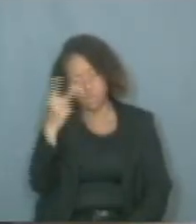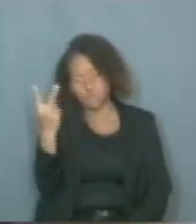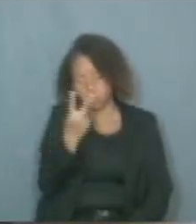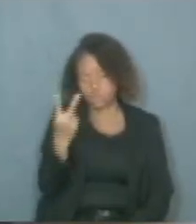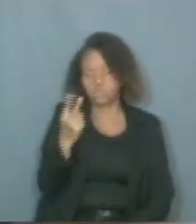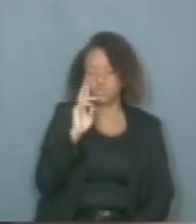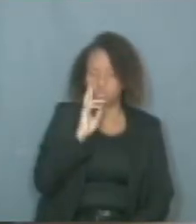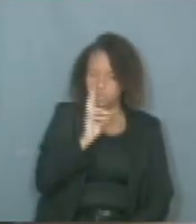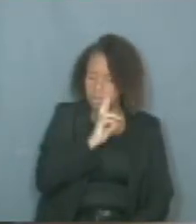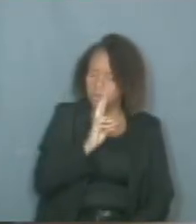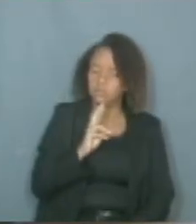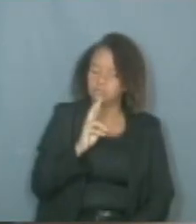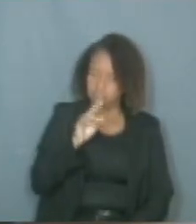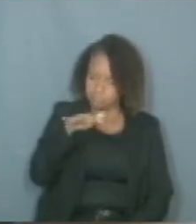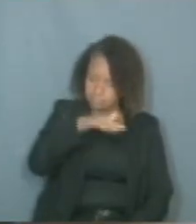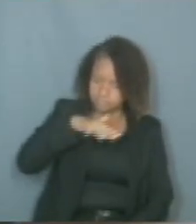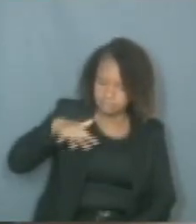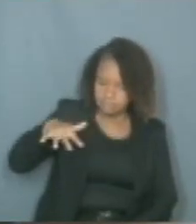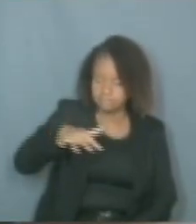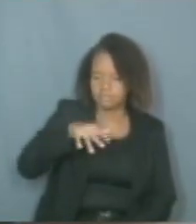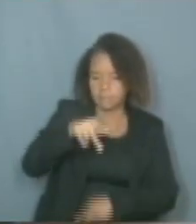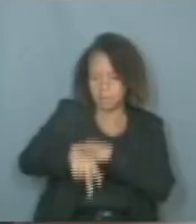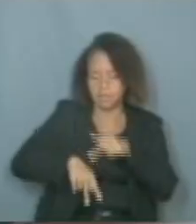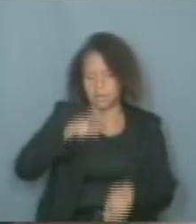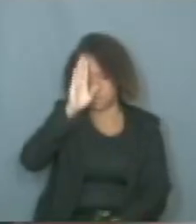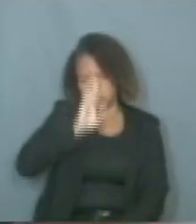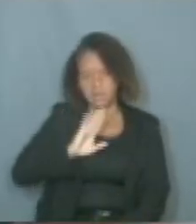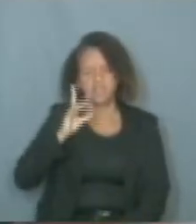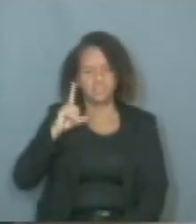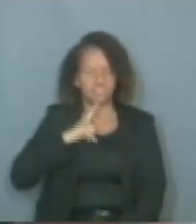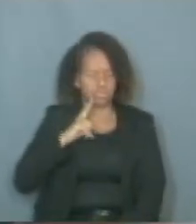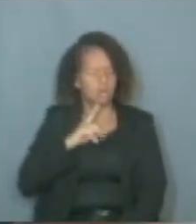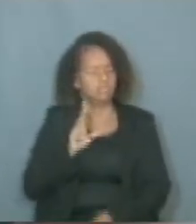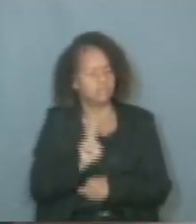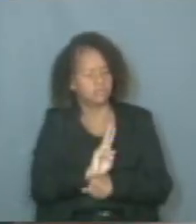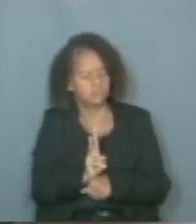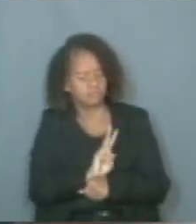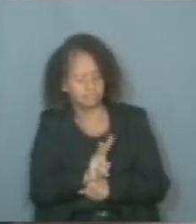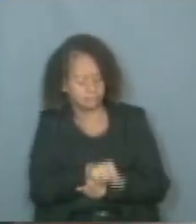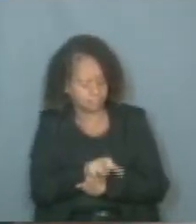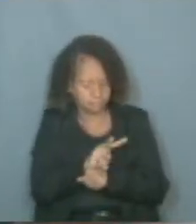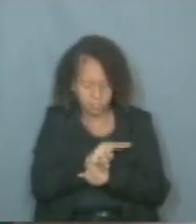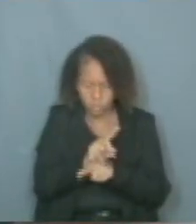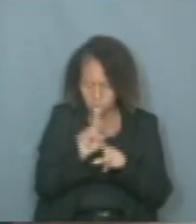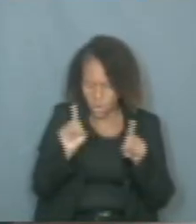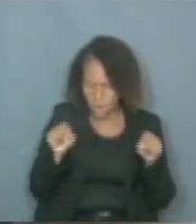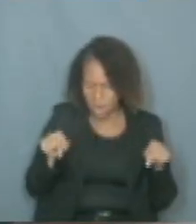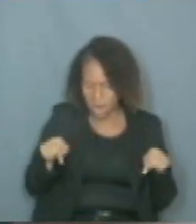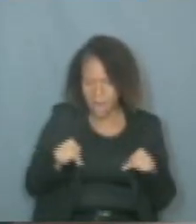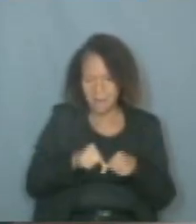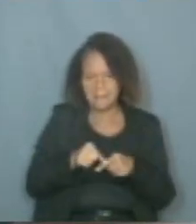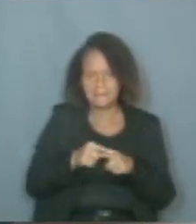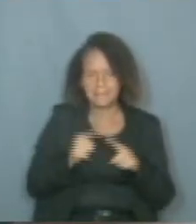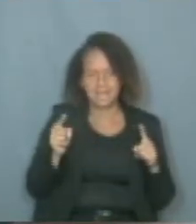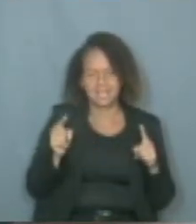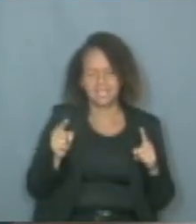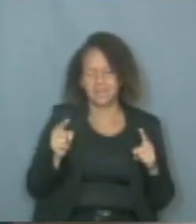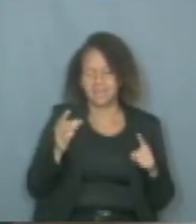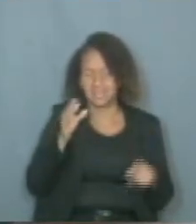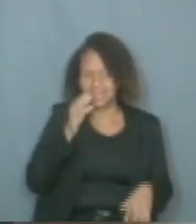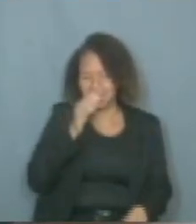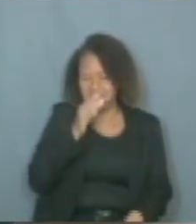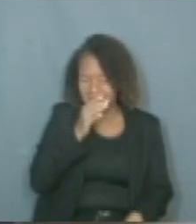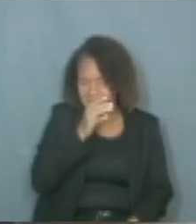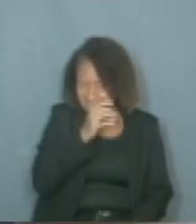populares, e já tive condições de fiscalizar o ambiente, mas realmente eles são muito